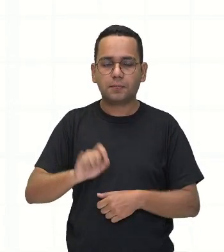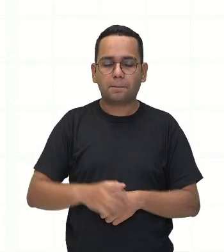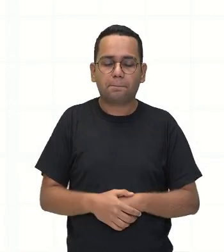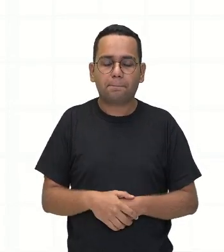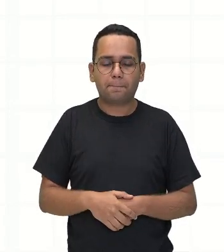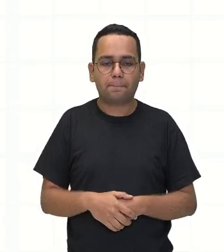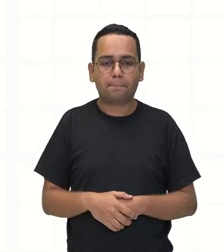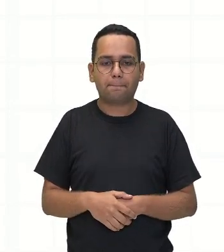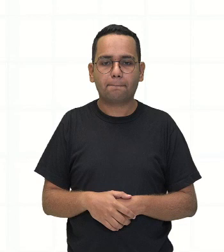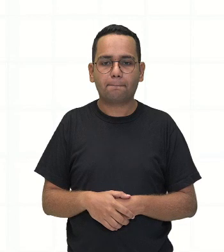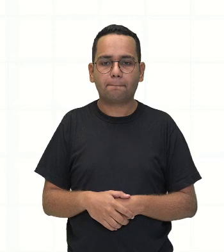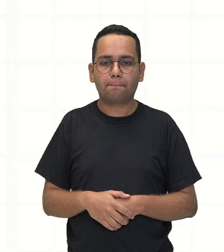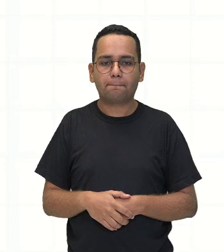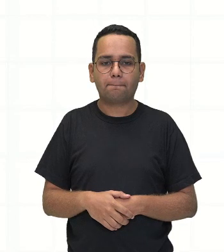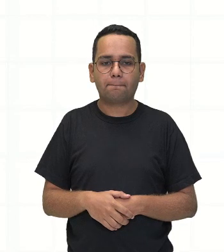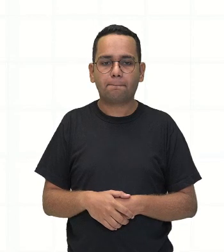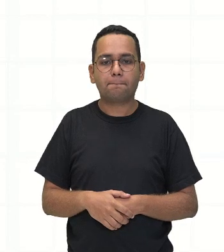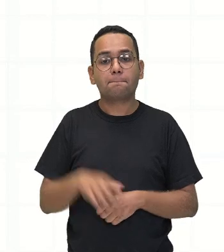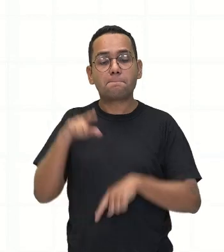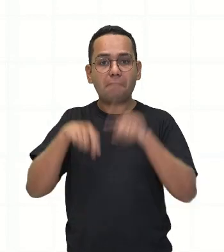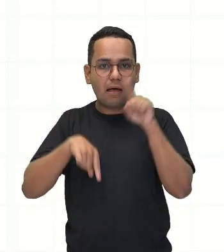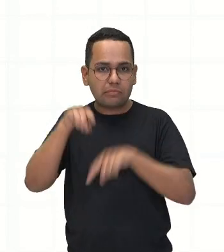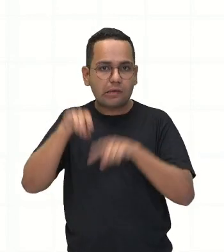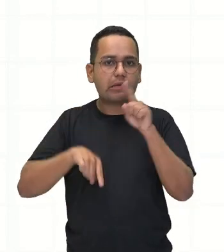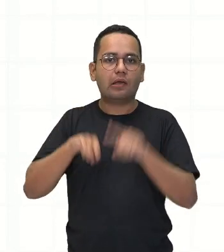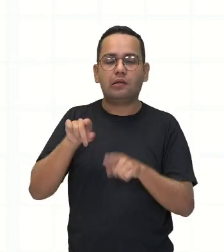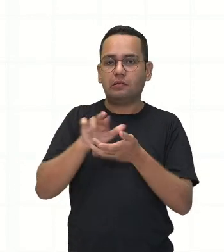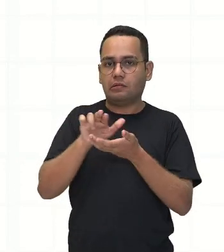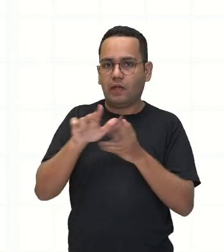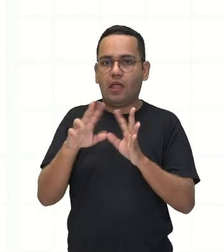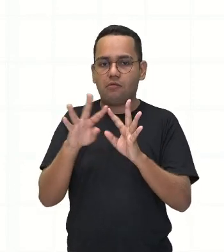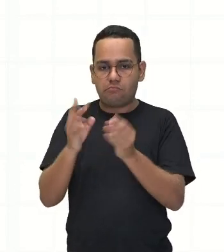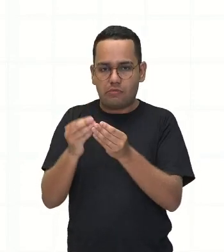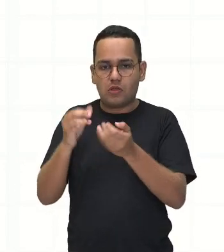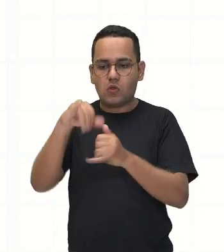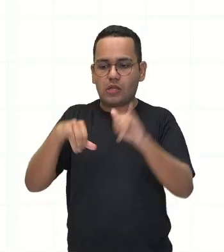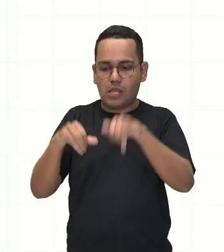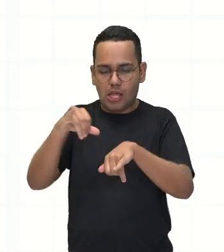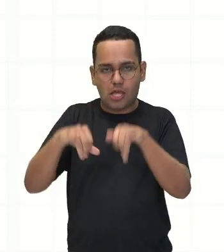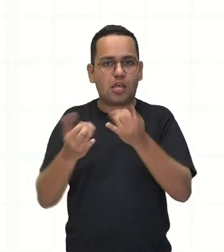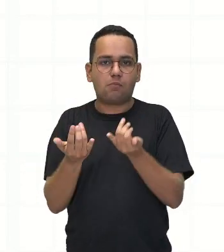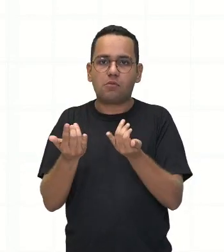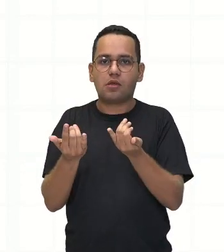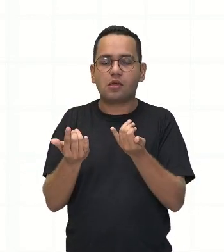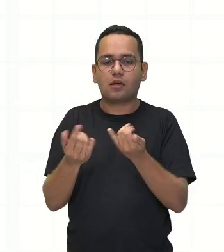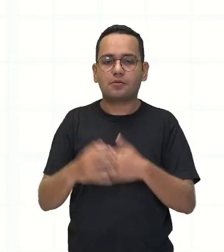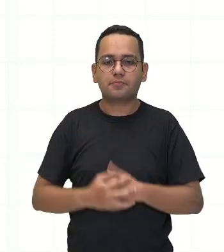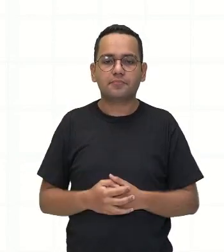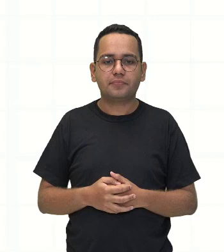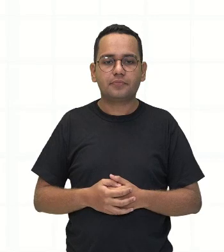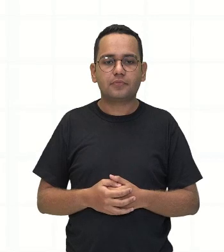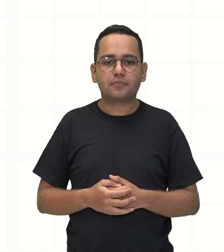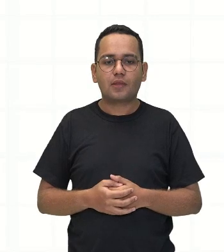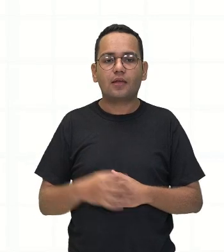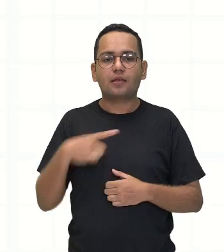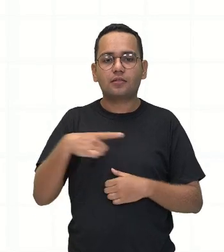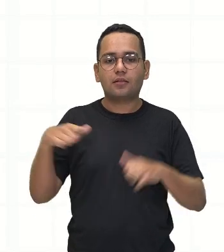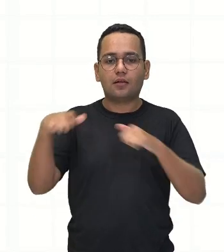são aqueles produtos de reações químicas e fotoquímicas que acontecem na